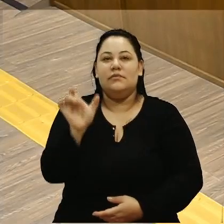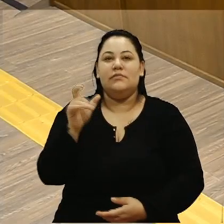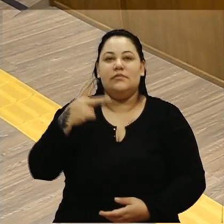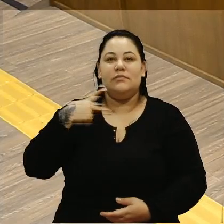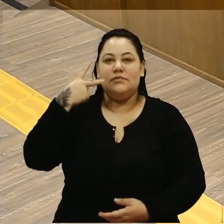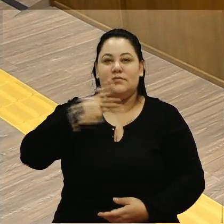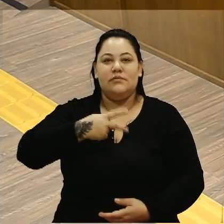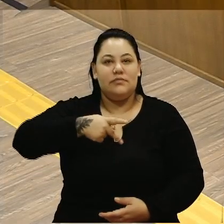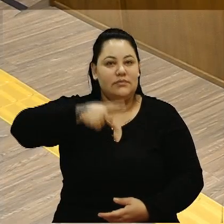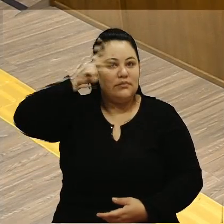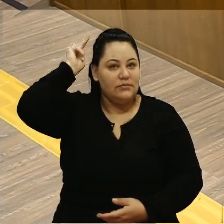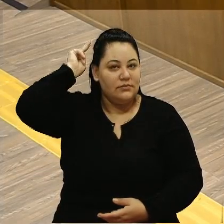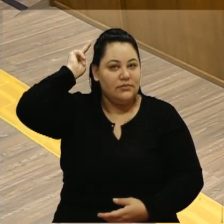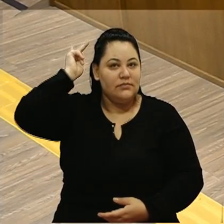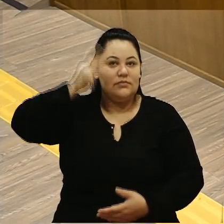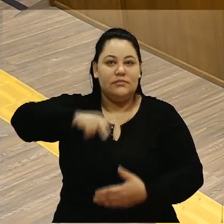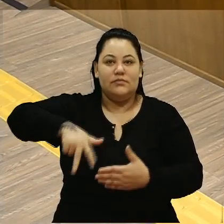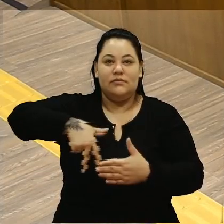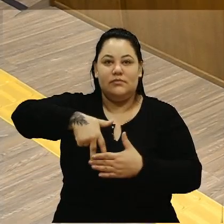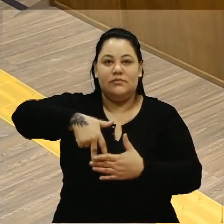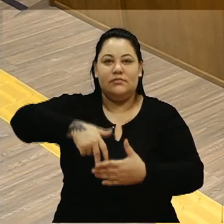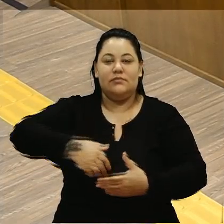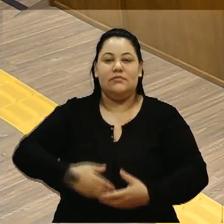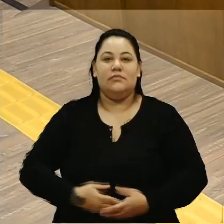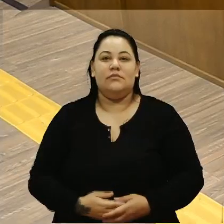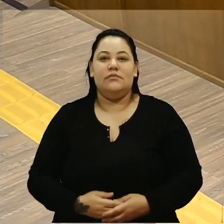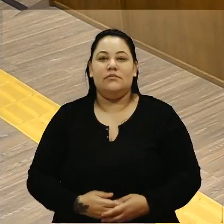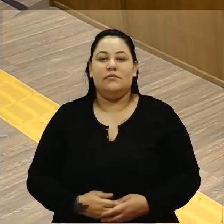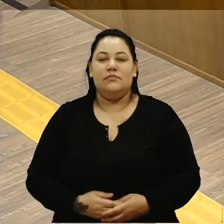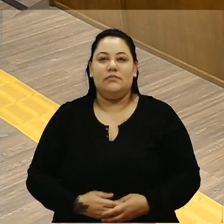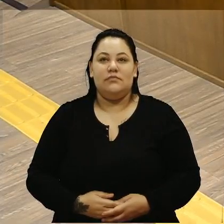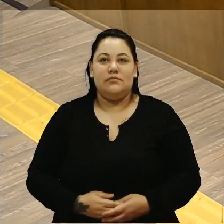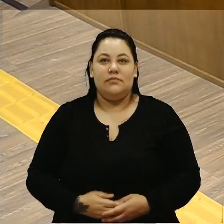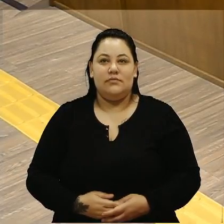Vereador Iago Morandi, da tribuna.